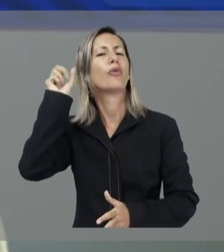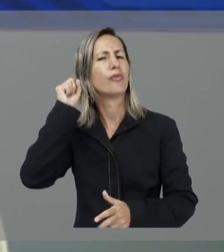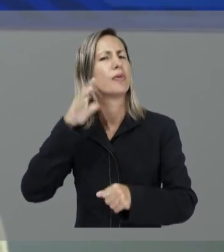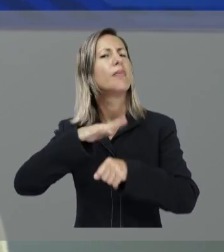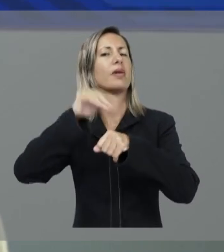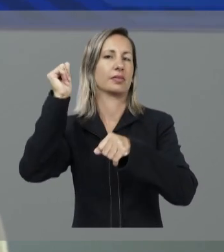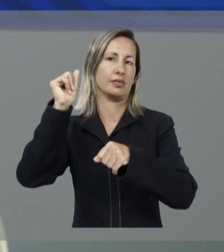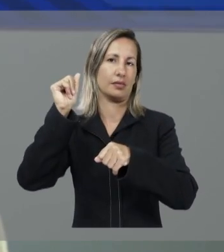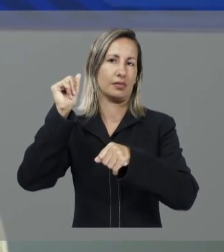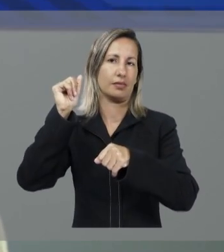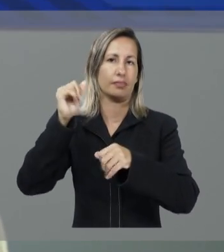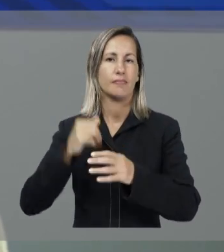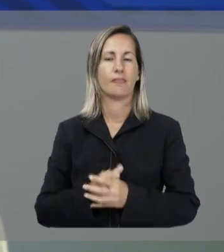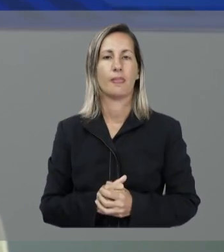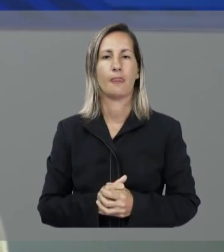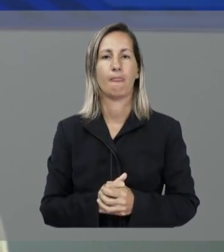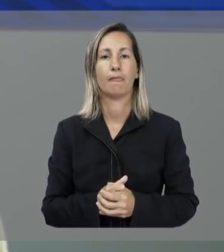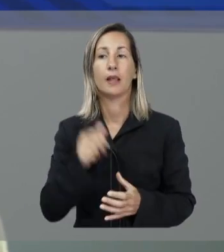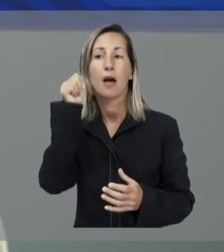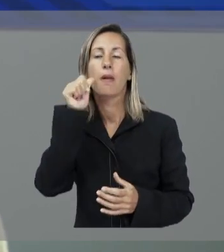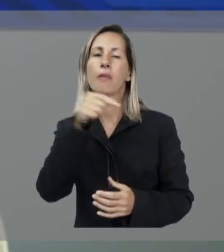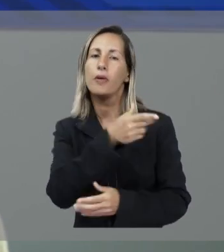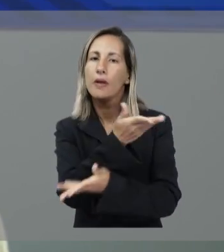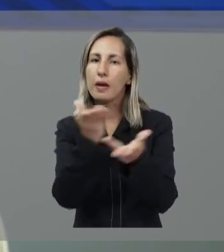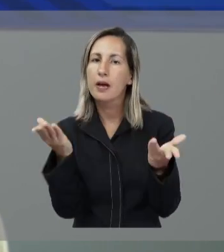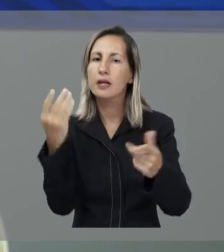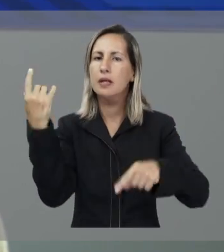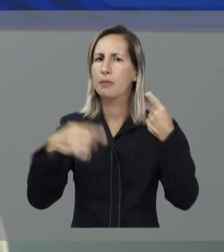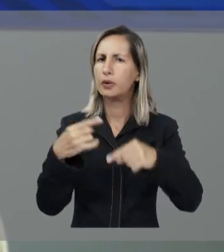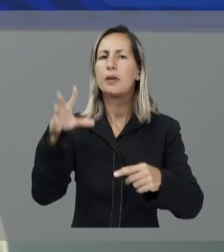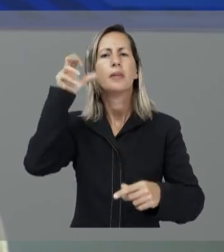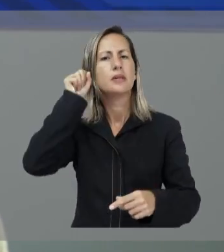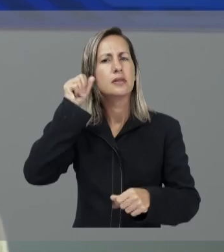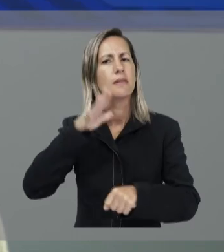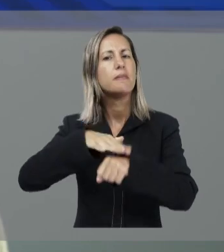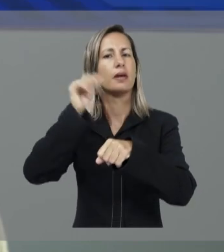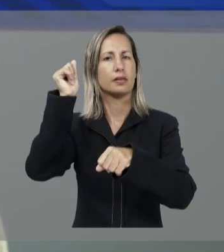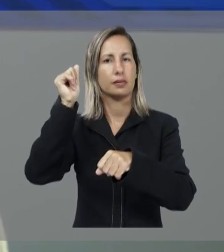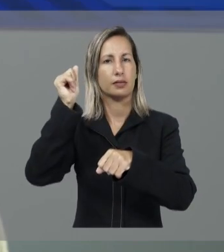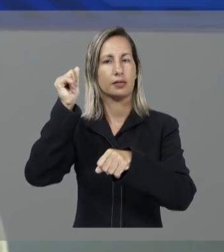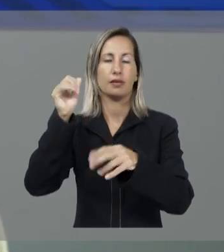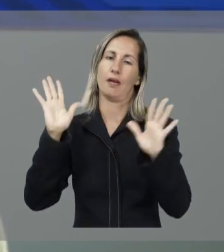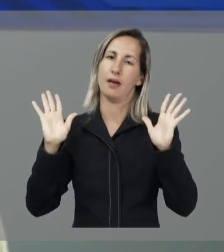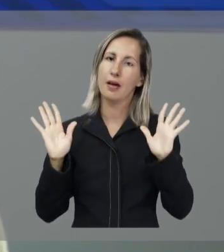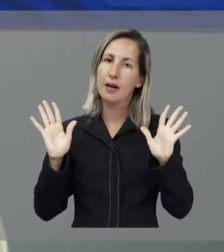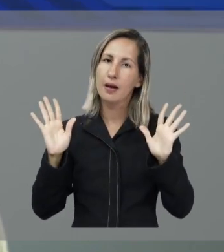ouve mais. Então, essas mulheres precisam estar na política para ouvir mais.